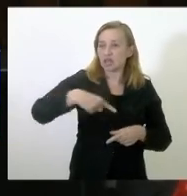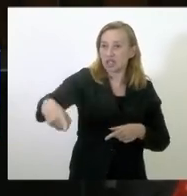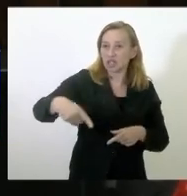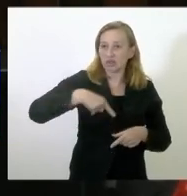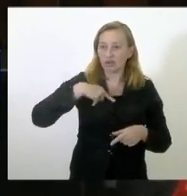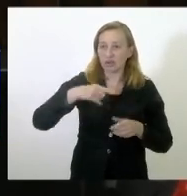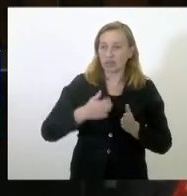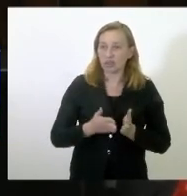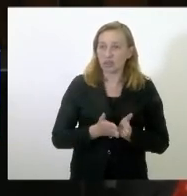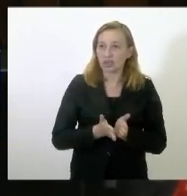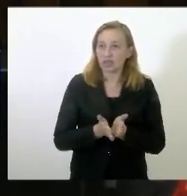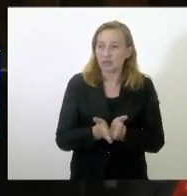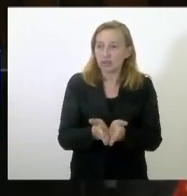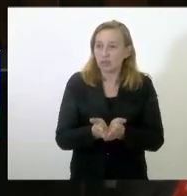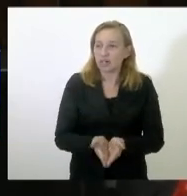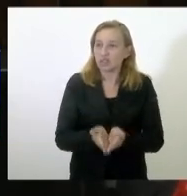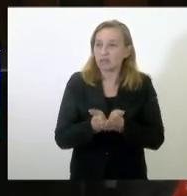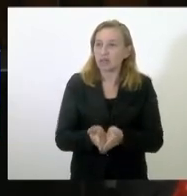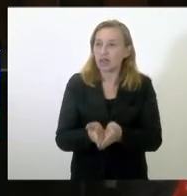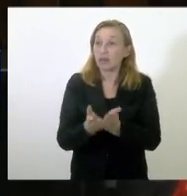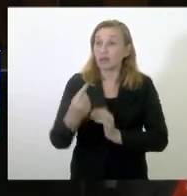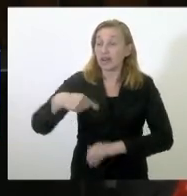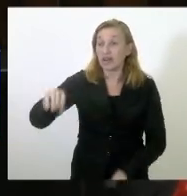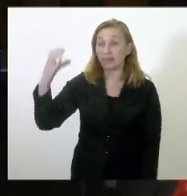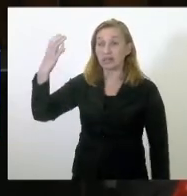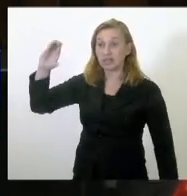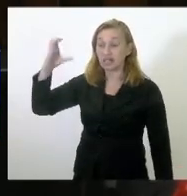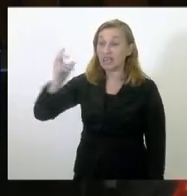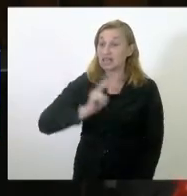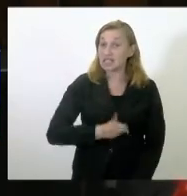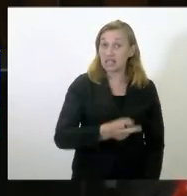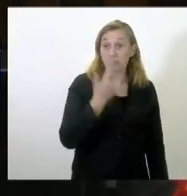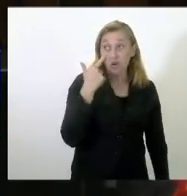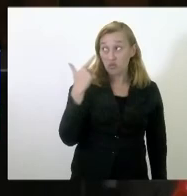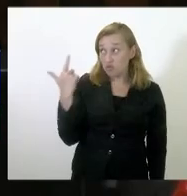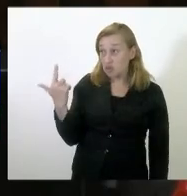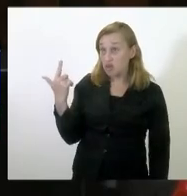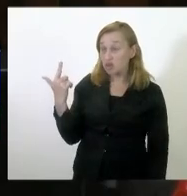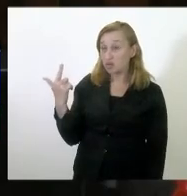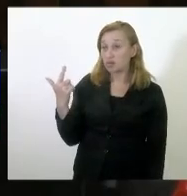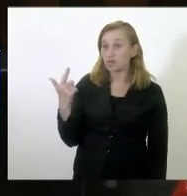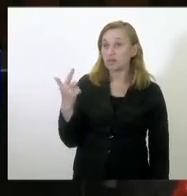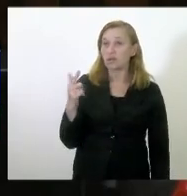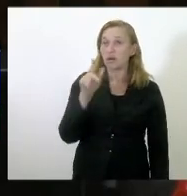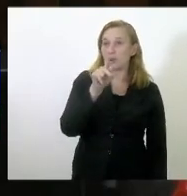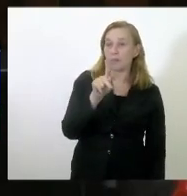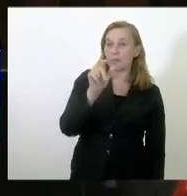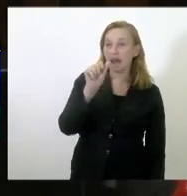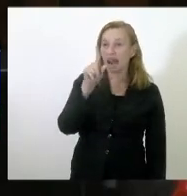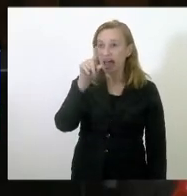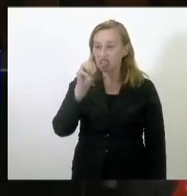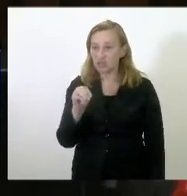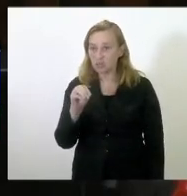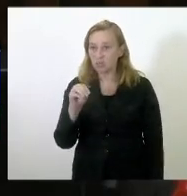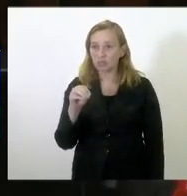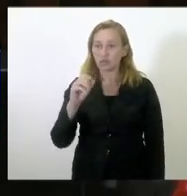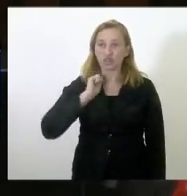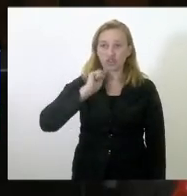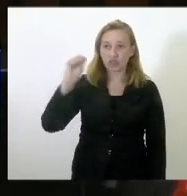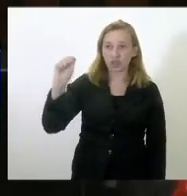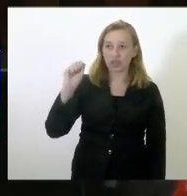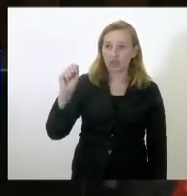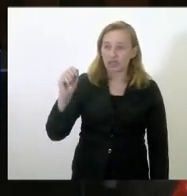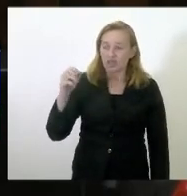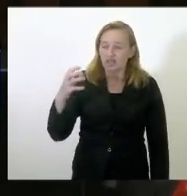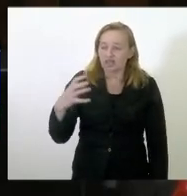querida Niterói, eu sempre passava pelo lado ali do nosso Palácio Tiradentes e despertava em